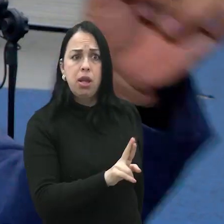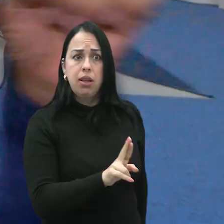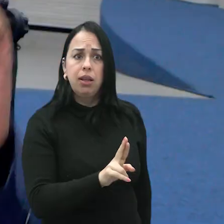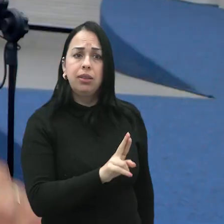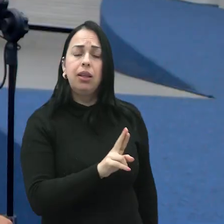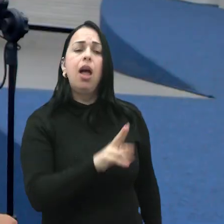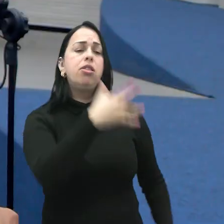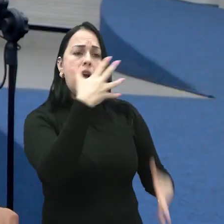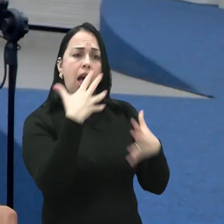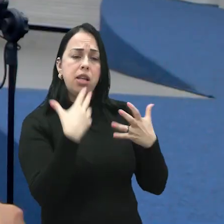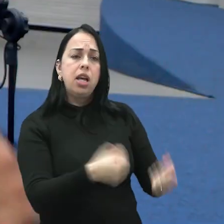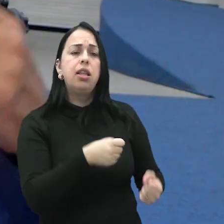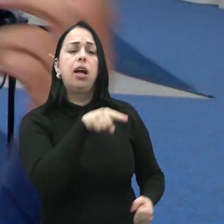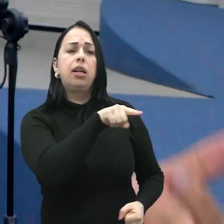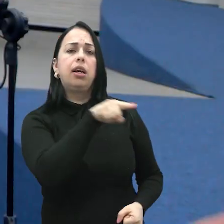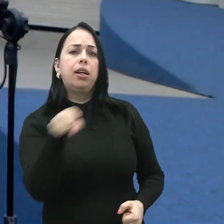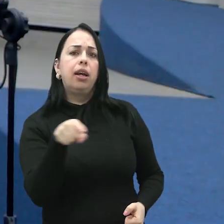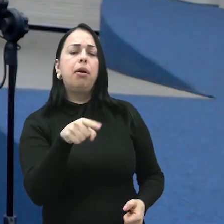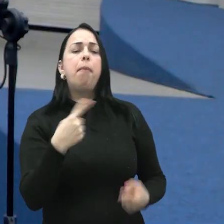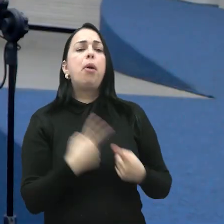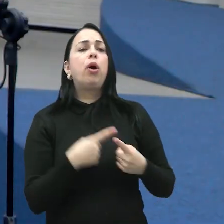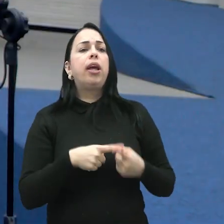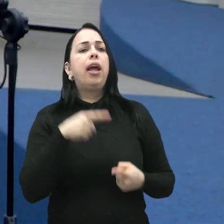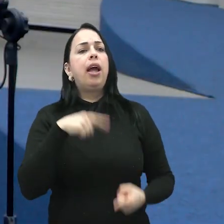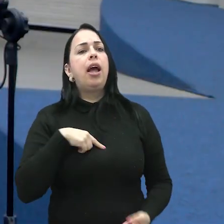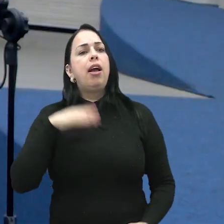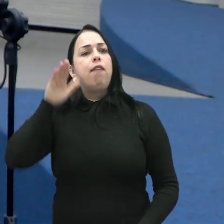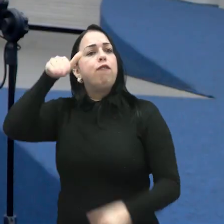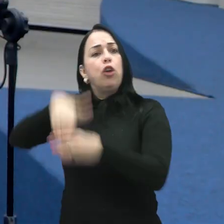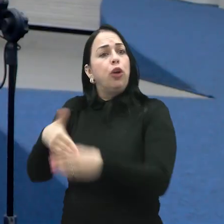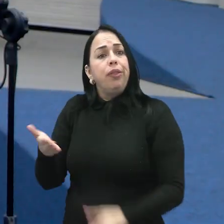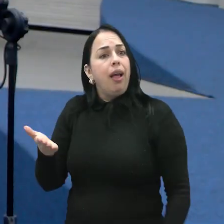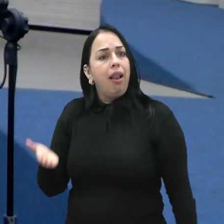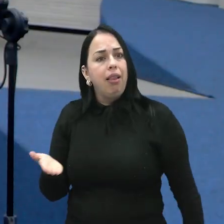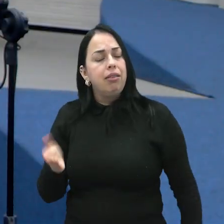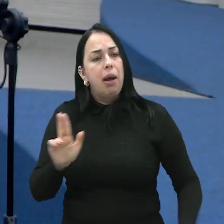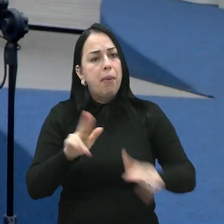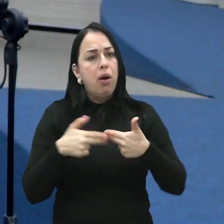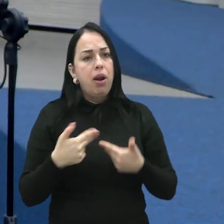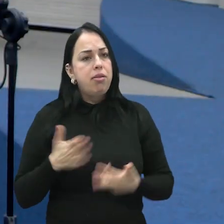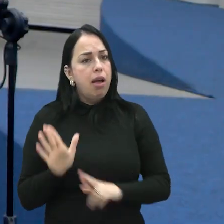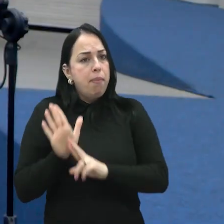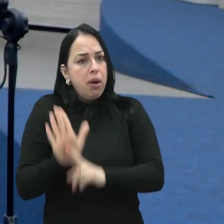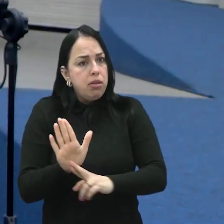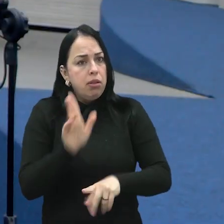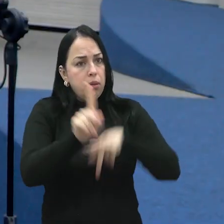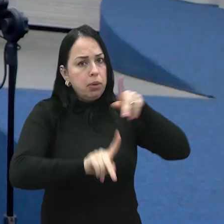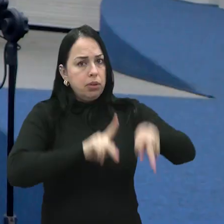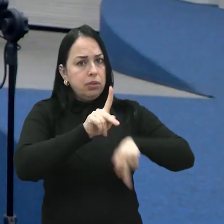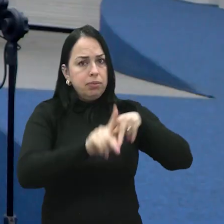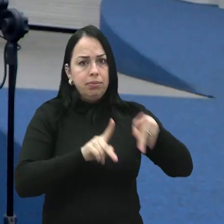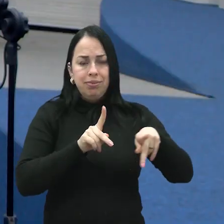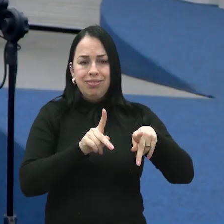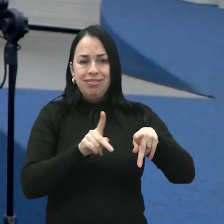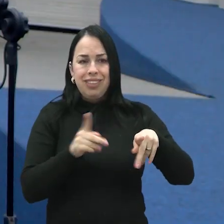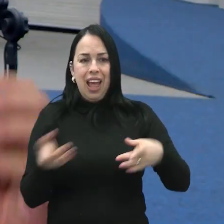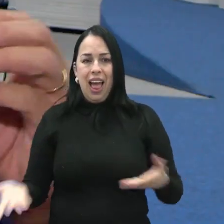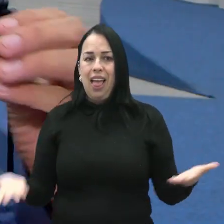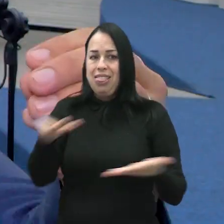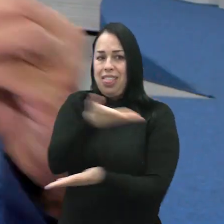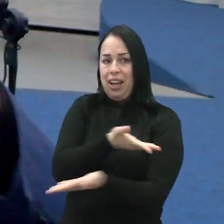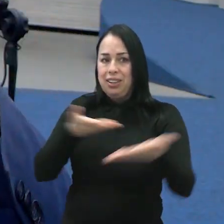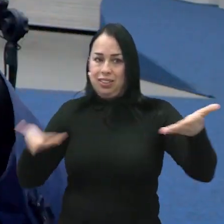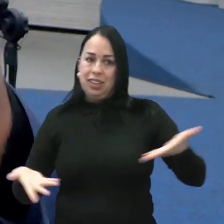dever de responder, de atender àqueles que confiaram a ele o seu voto. Então a representatividade é